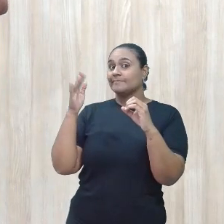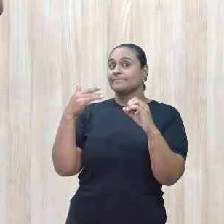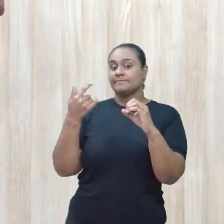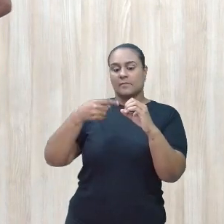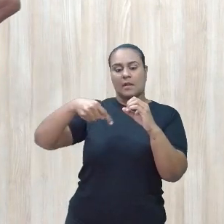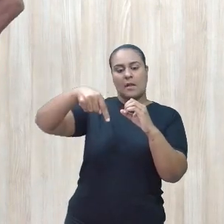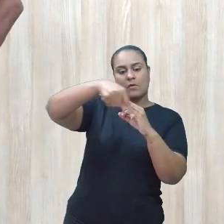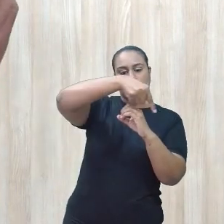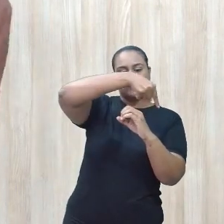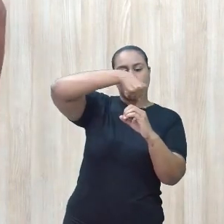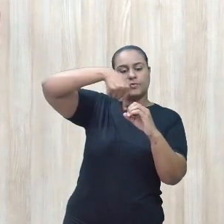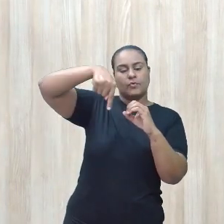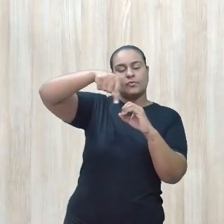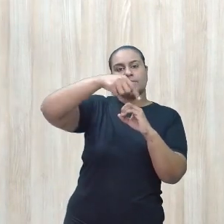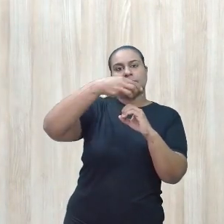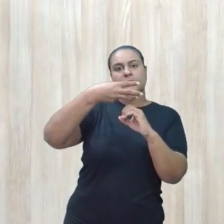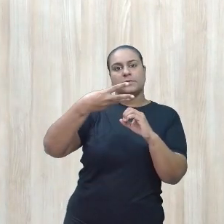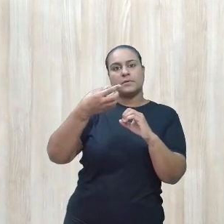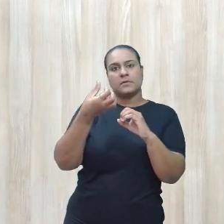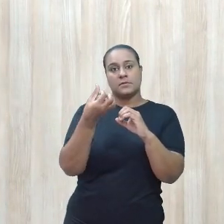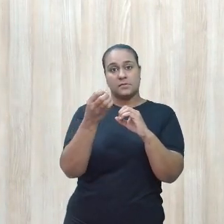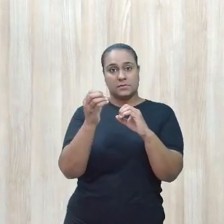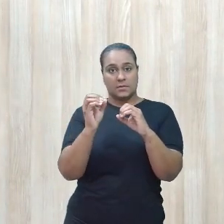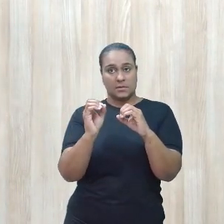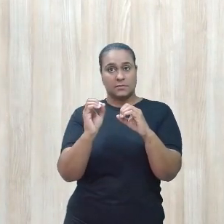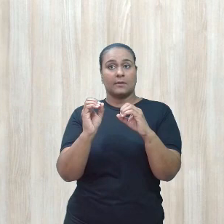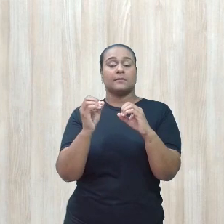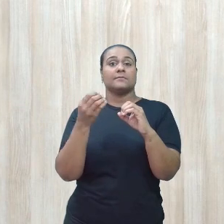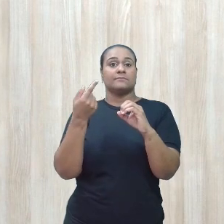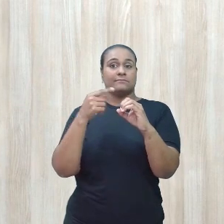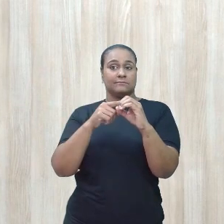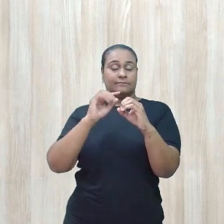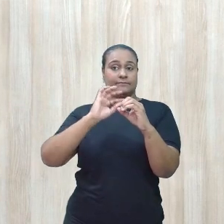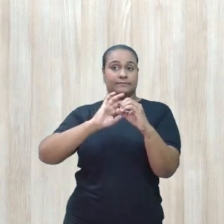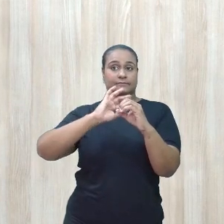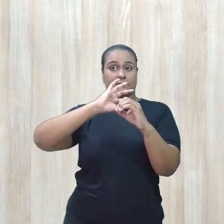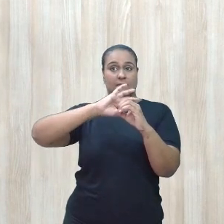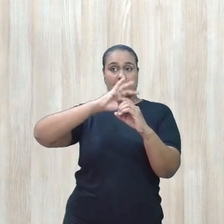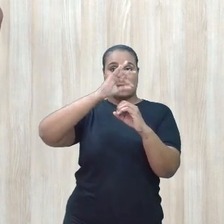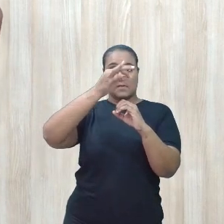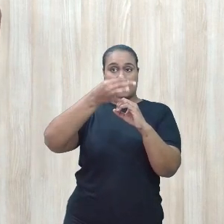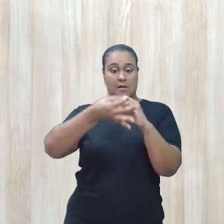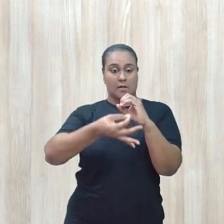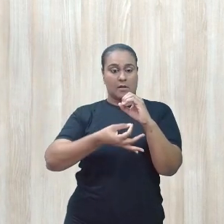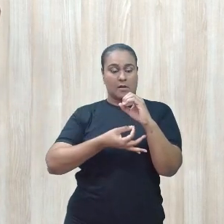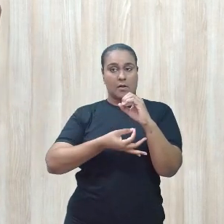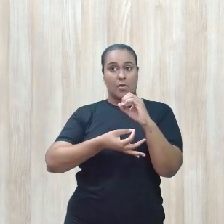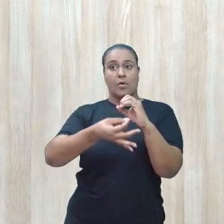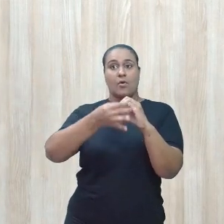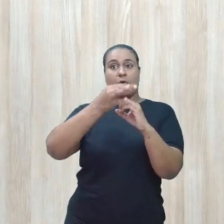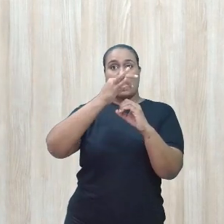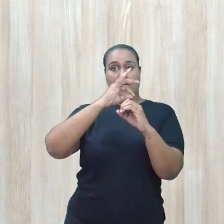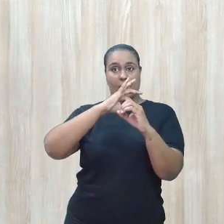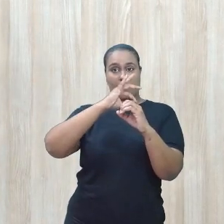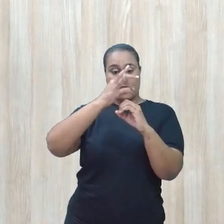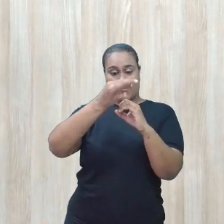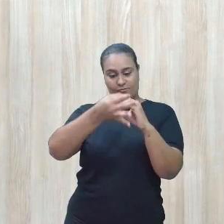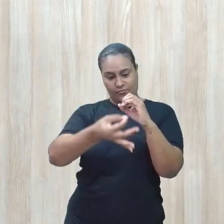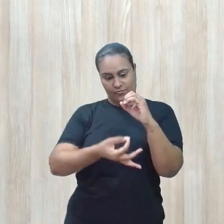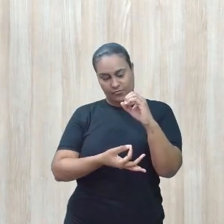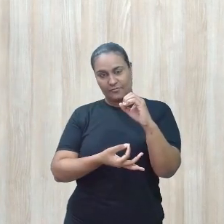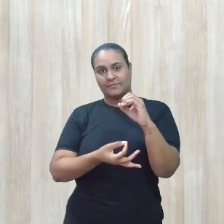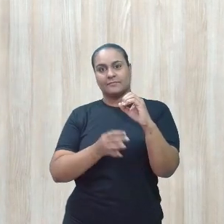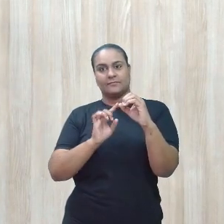eles começaram a dividir. E da mesma forma fizeram essa questão da longitude, olha. Abriram e começaram a partir da linha